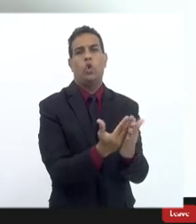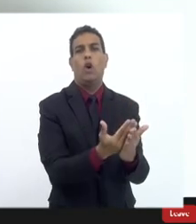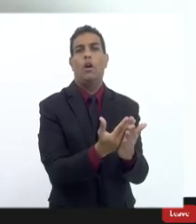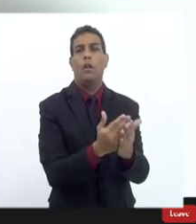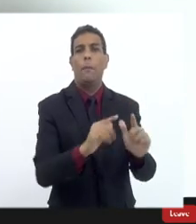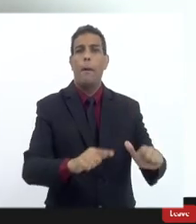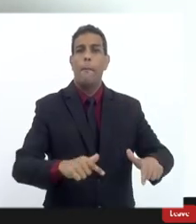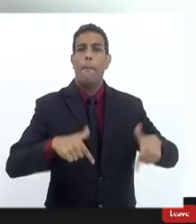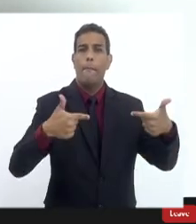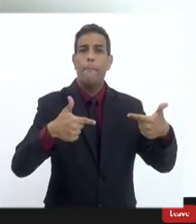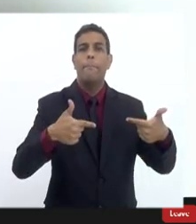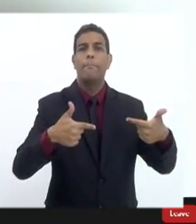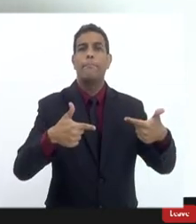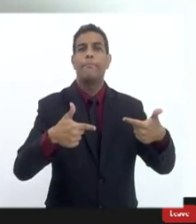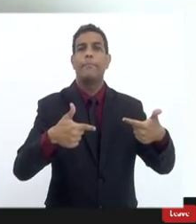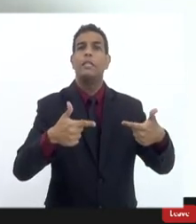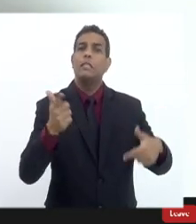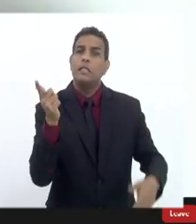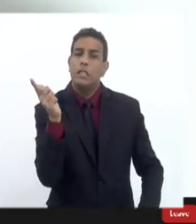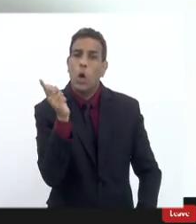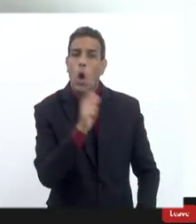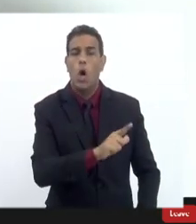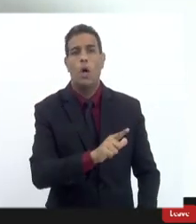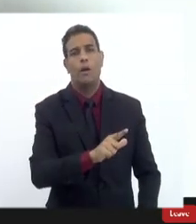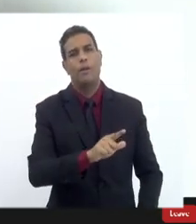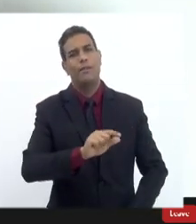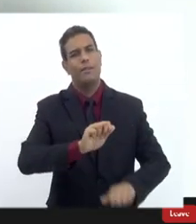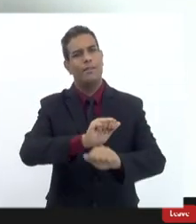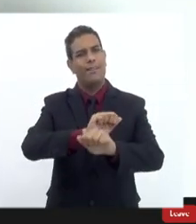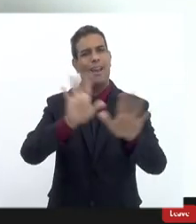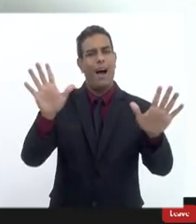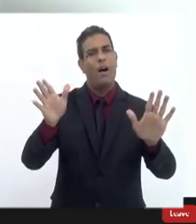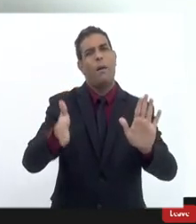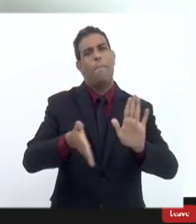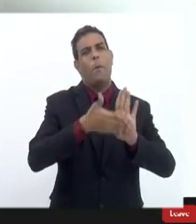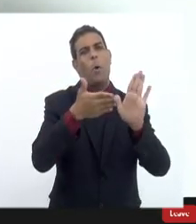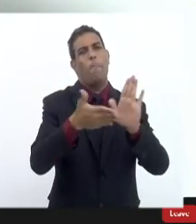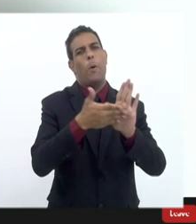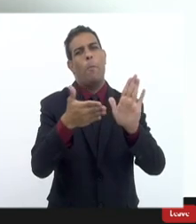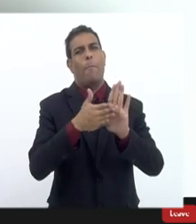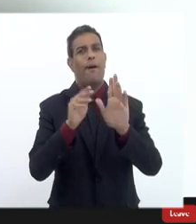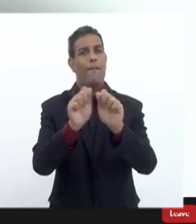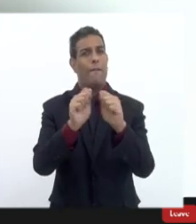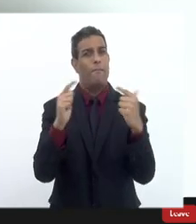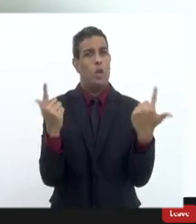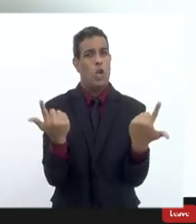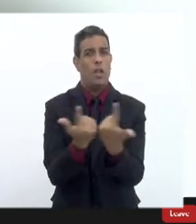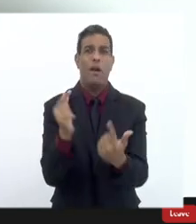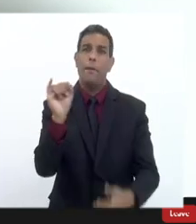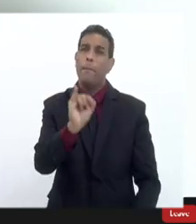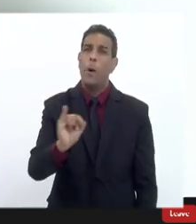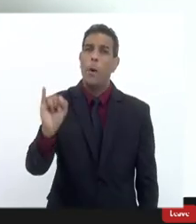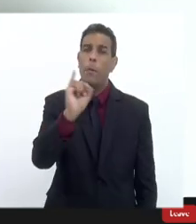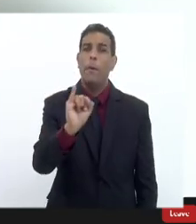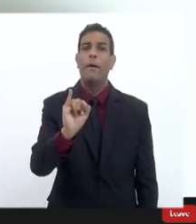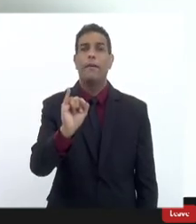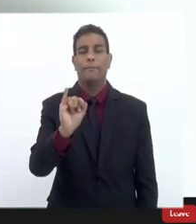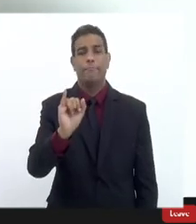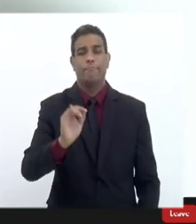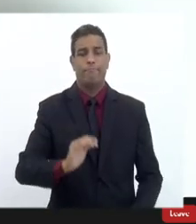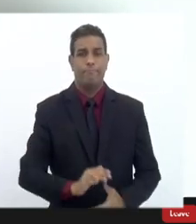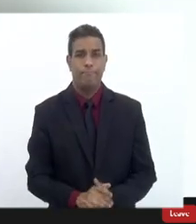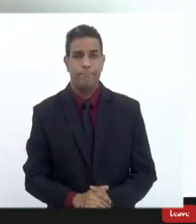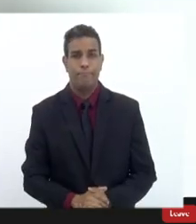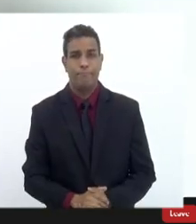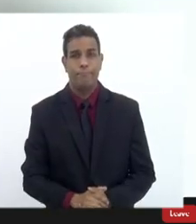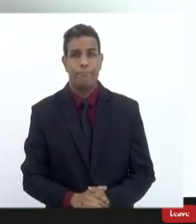ações e as políticas que vão dar conta. Não é claro, são proposições da LEGE importantíssimas, né? Se a SEDUC entende, né,